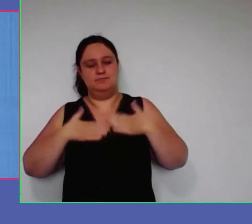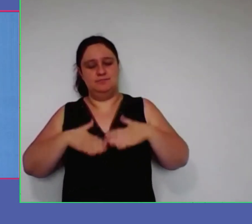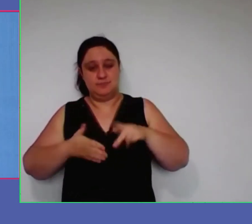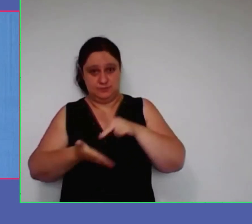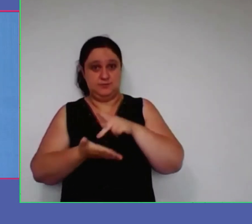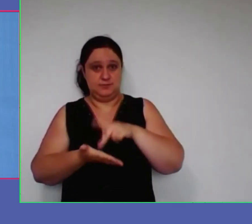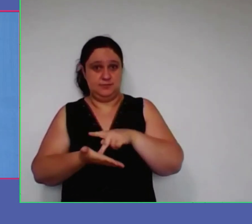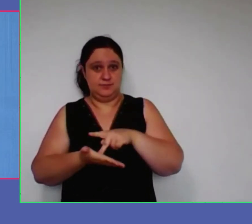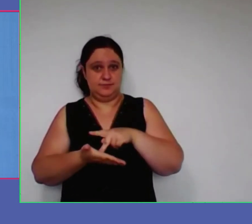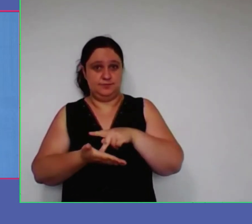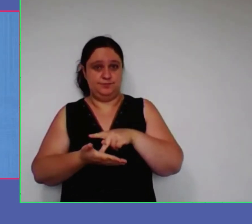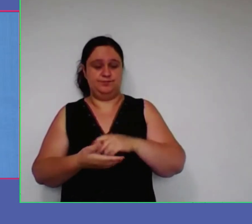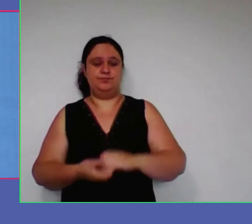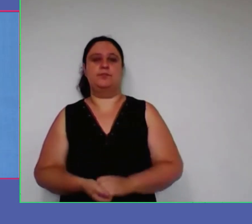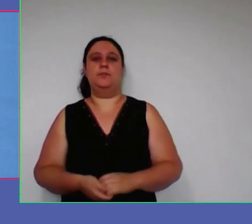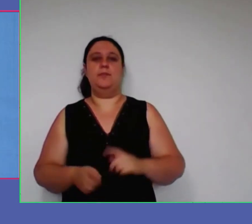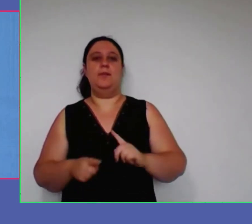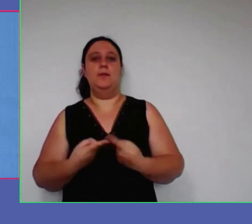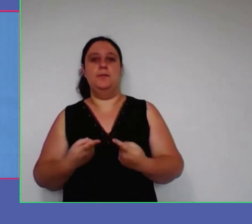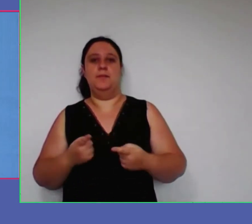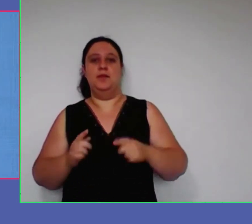a partir do capítulo 16,